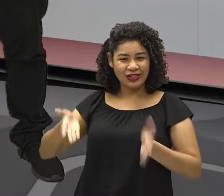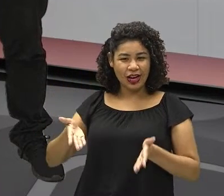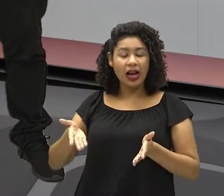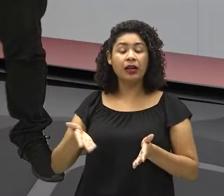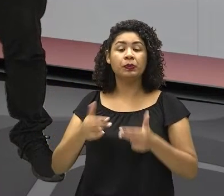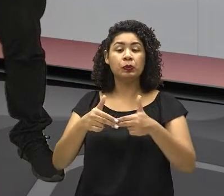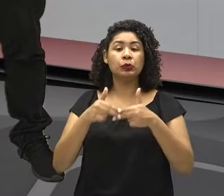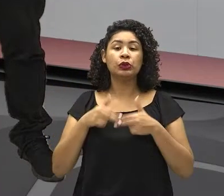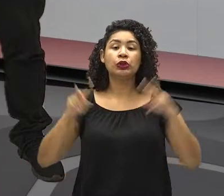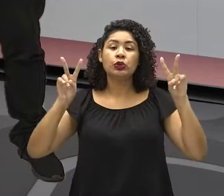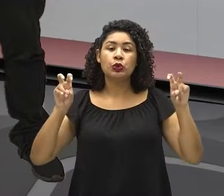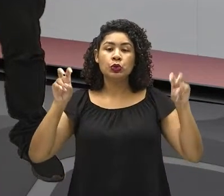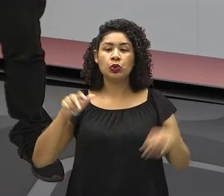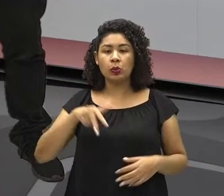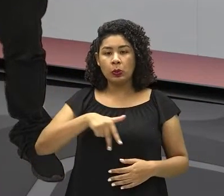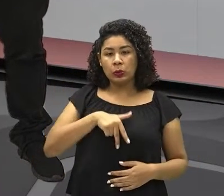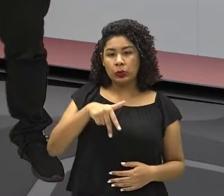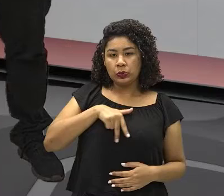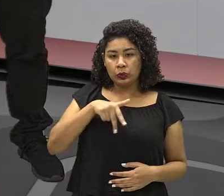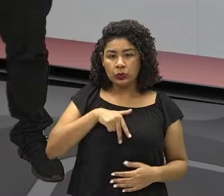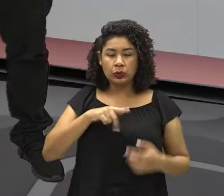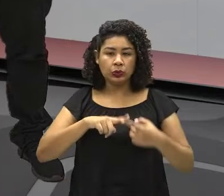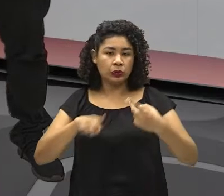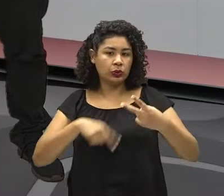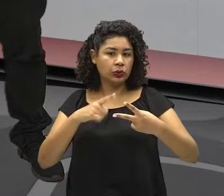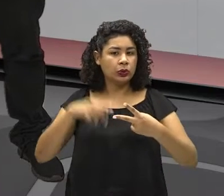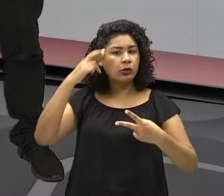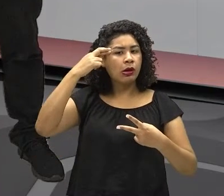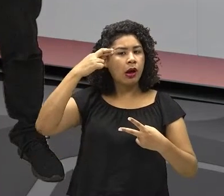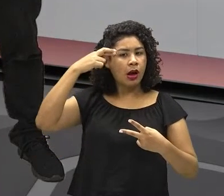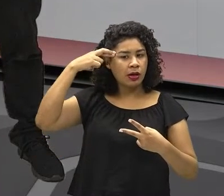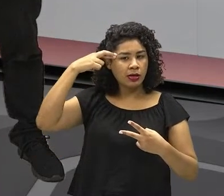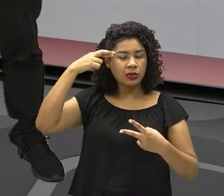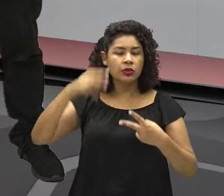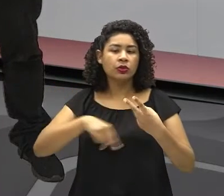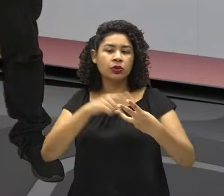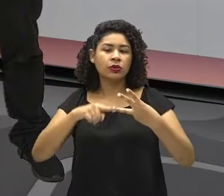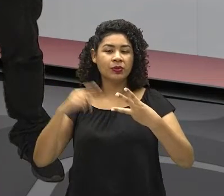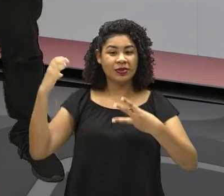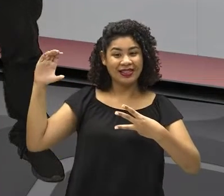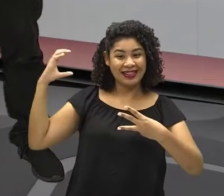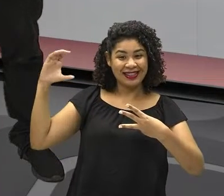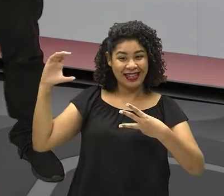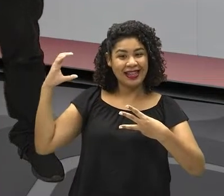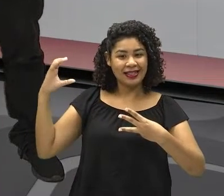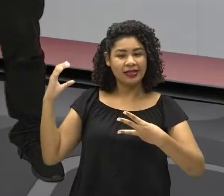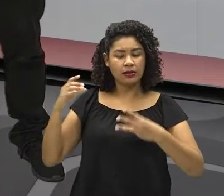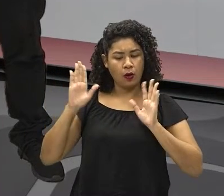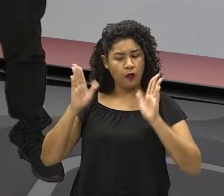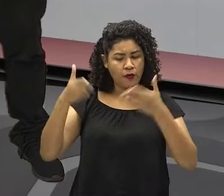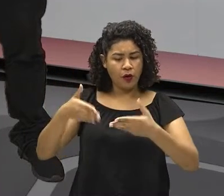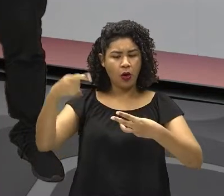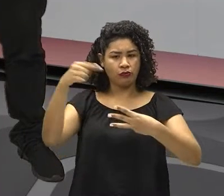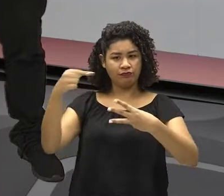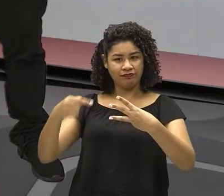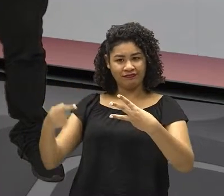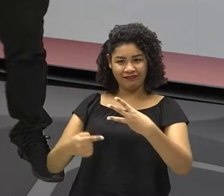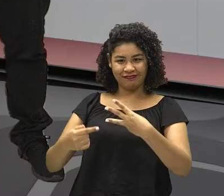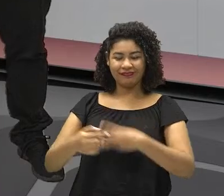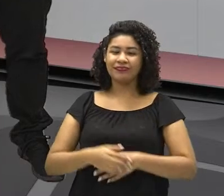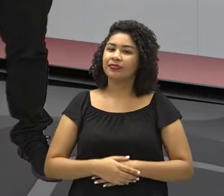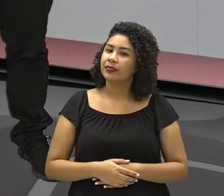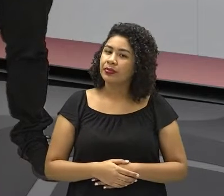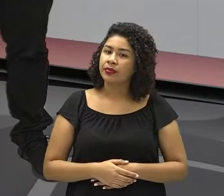do antropocentrismo, do racionalismo, do cientificismo. Ou seja, não